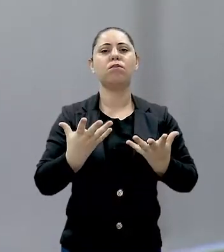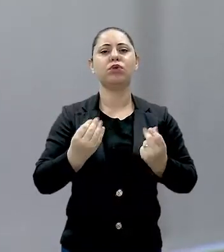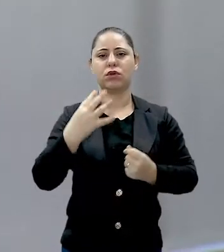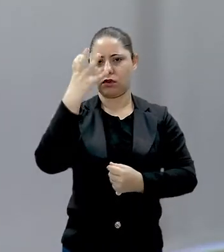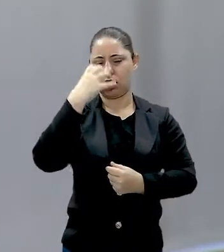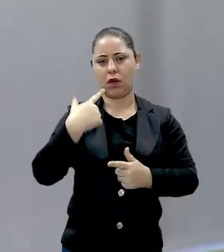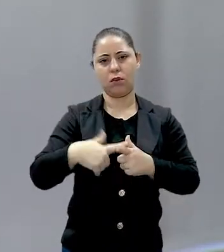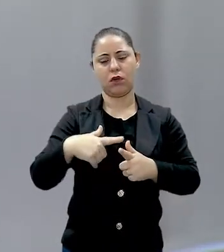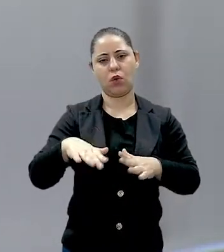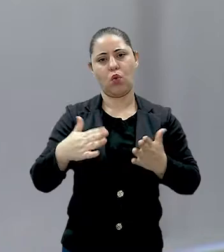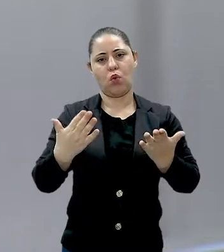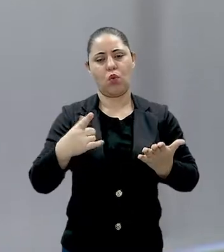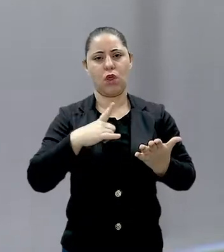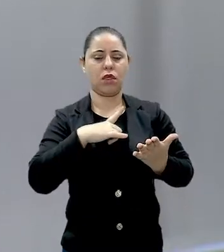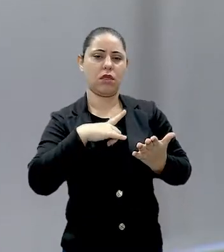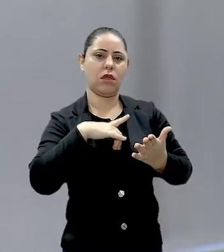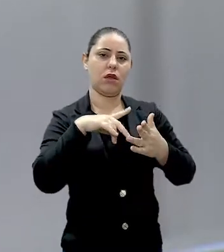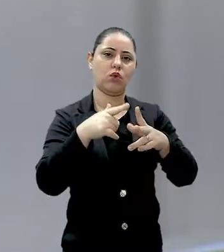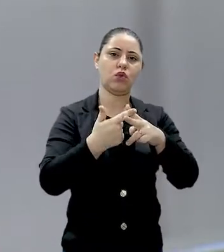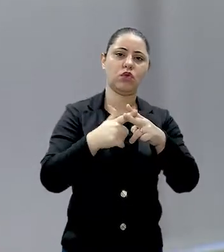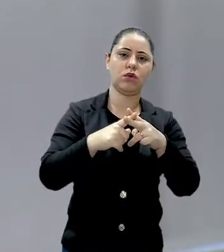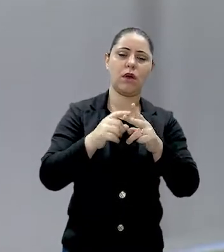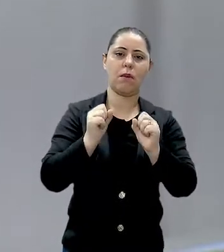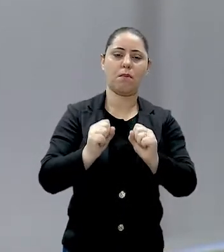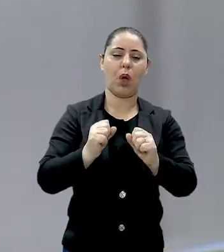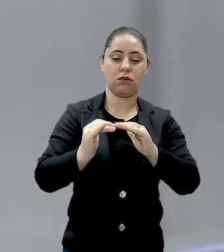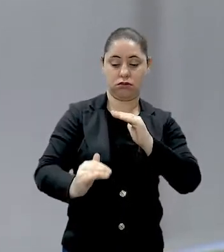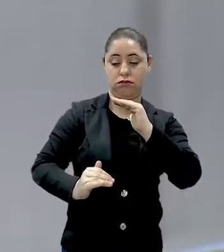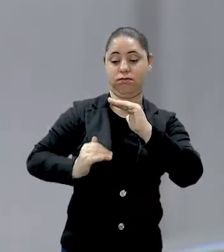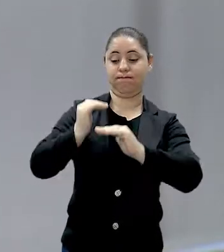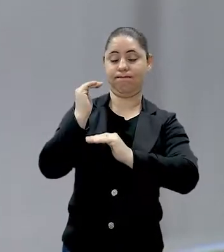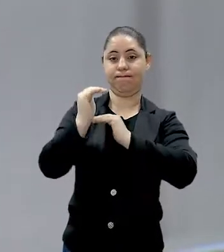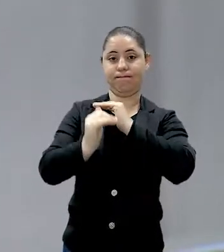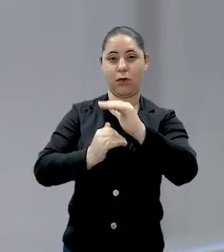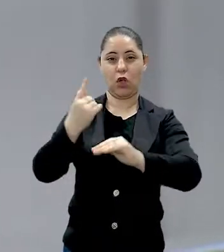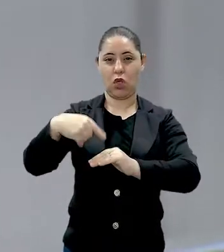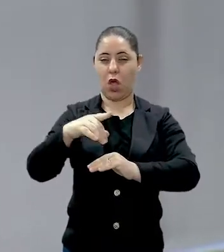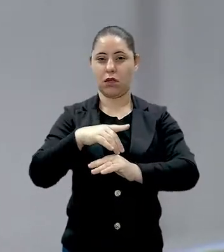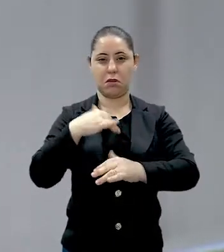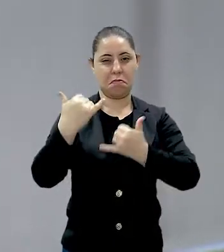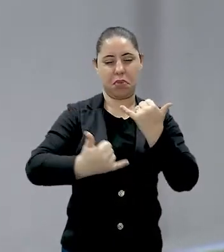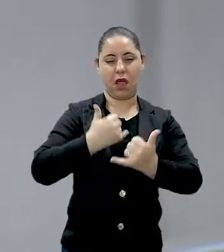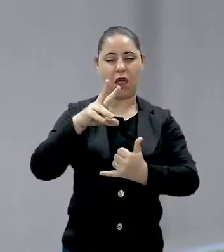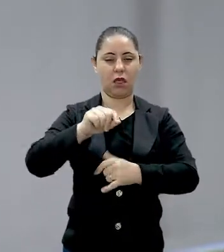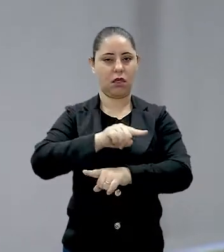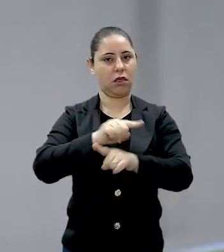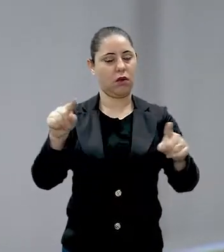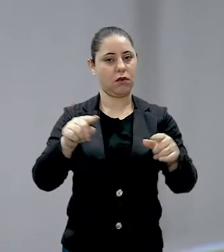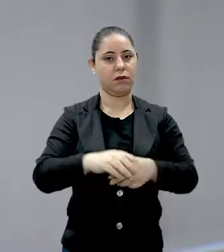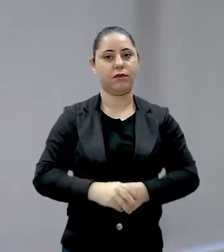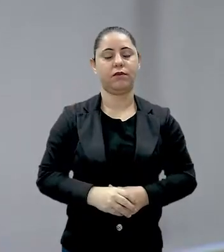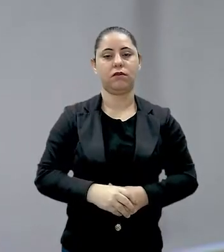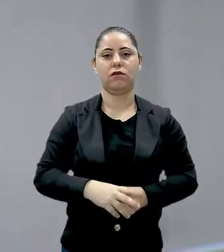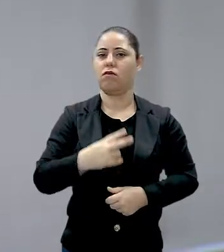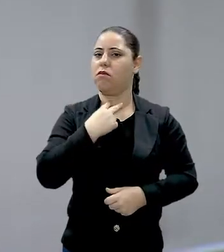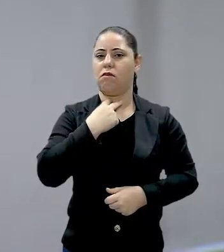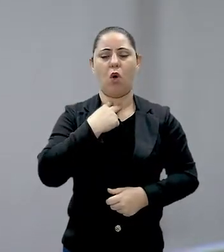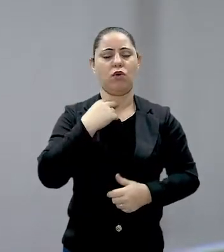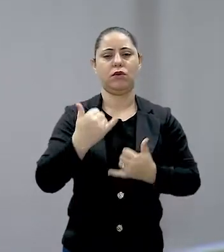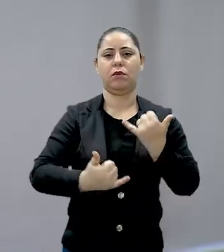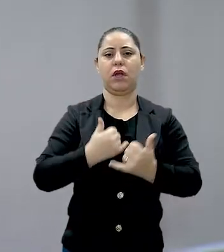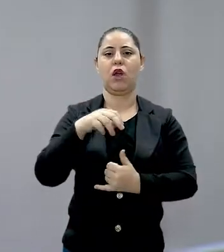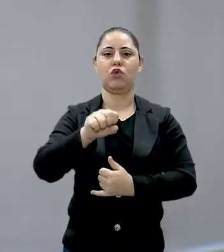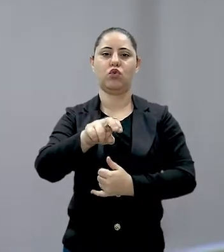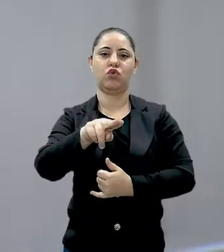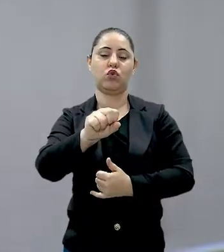com muita seriedade, porque quando a gente tem um instrumento que nos permite avançar, a gente não pode brincar com isso. Nós não podemos